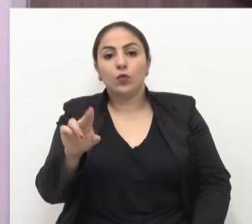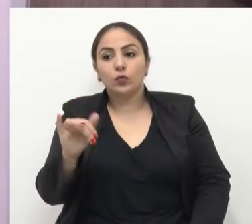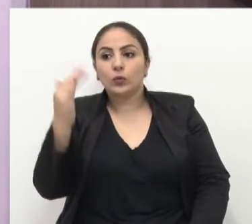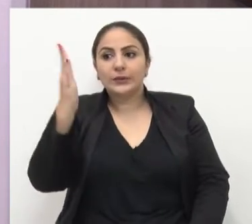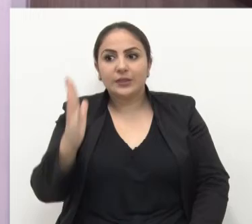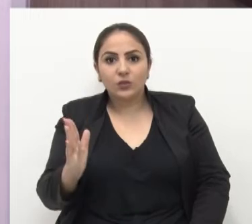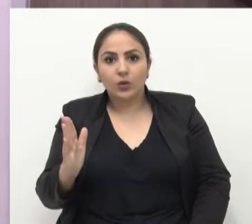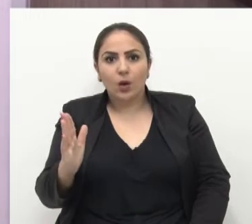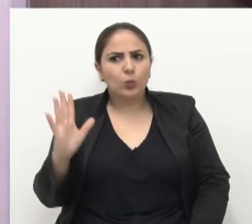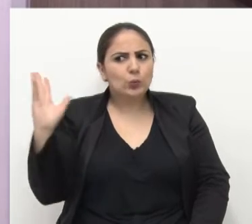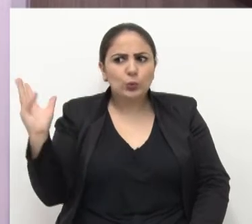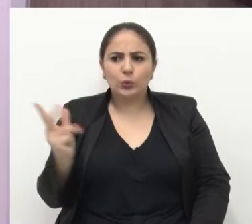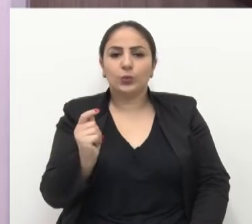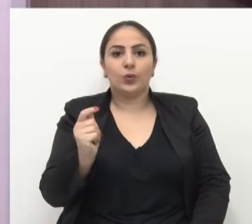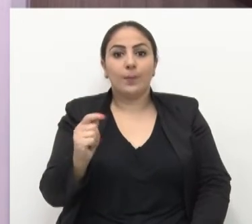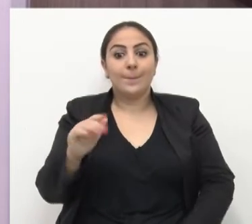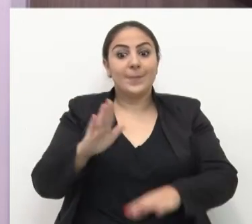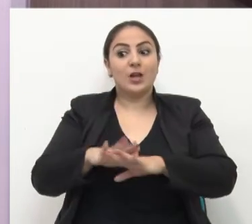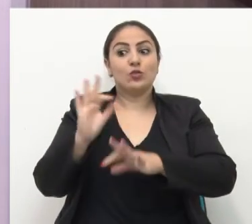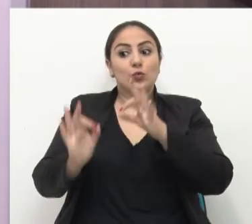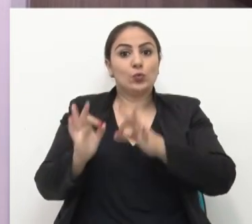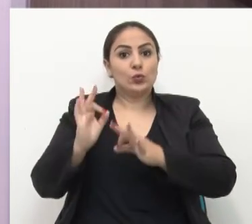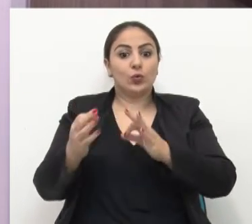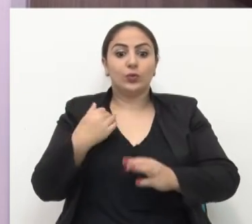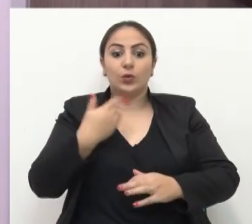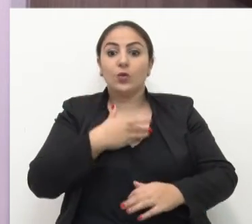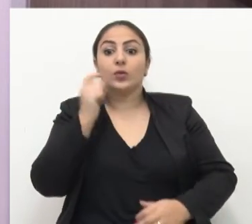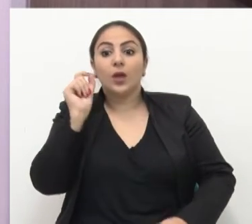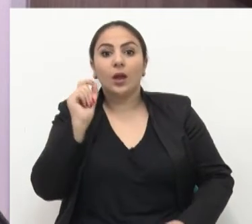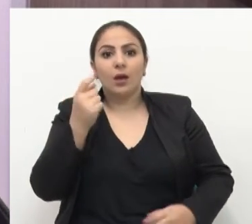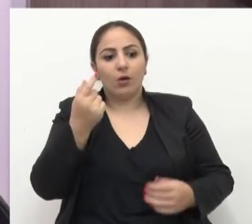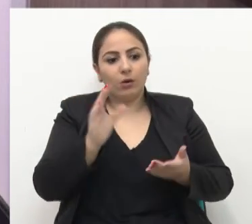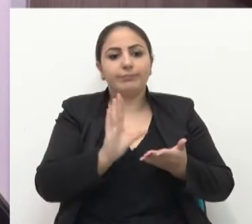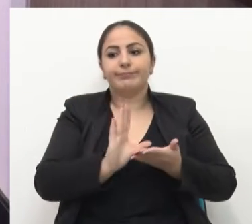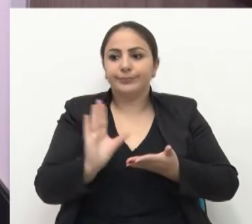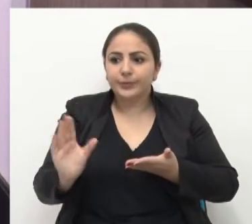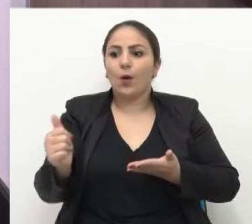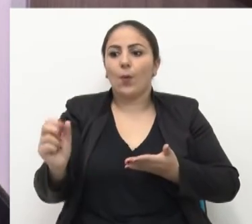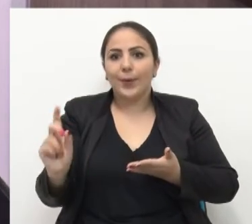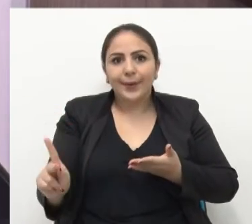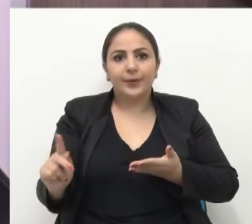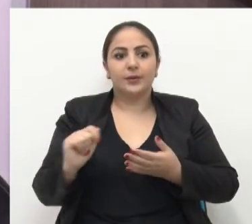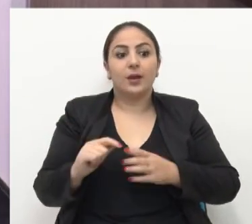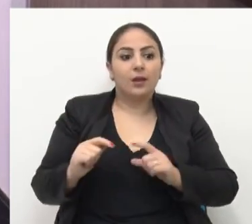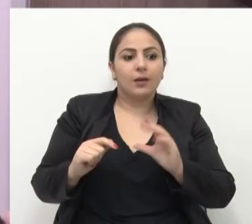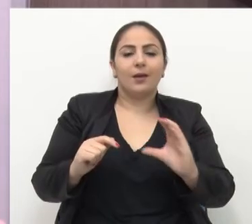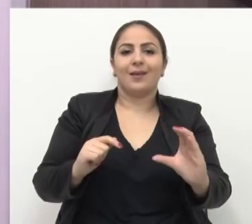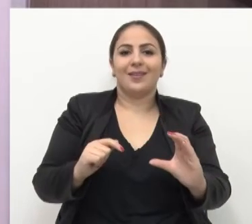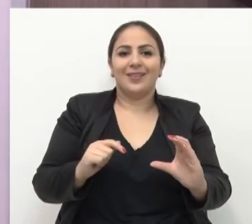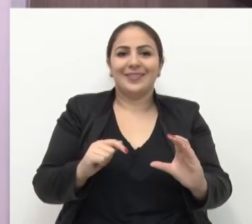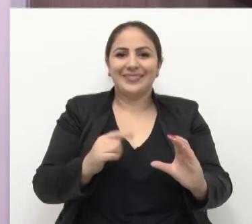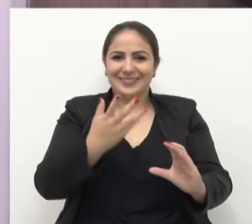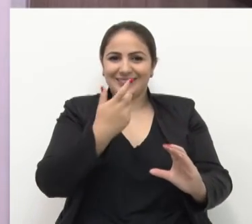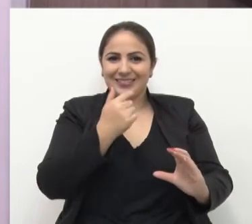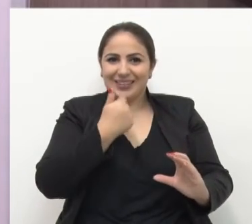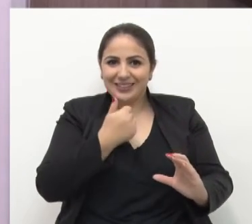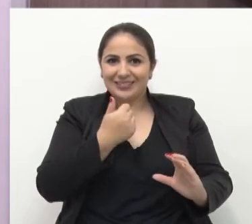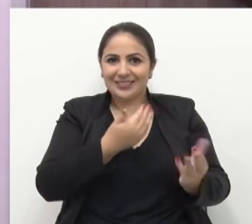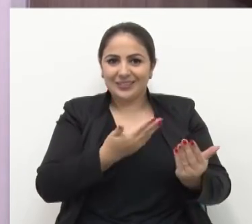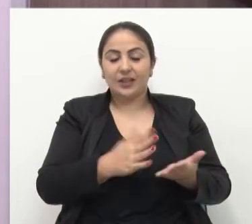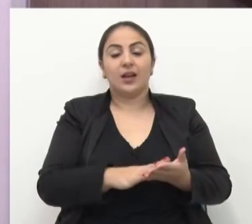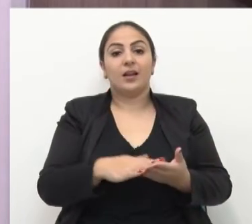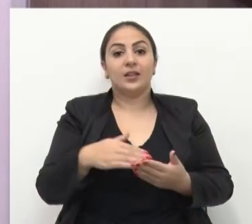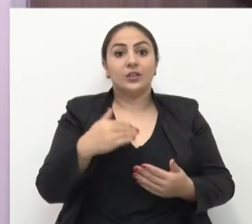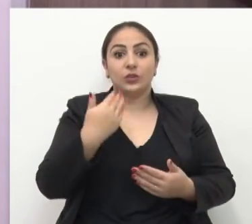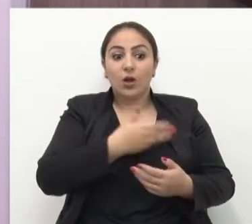nacional então nada mais justo que a gente possa pegar e destinar é esse valor e saber aonde está sendo aplicado e